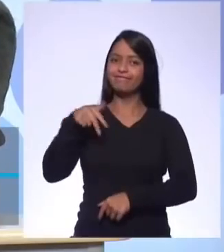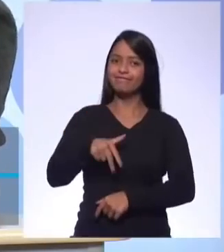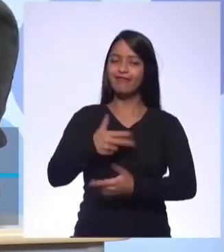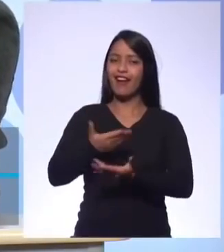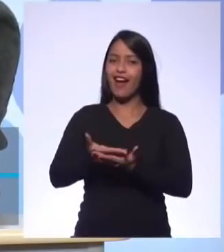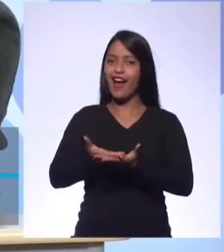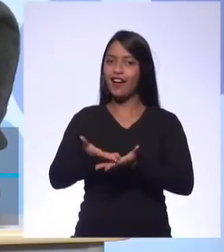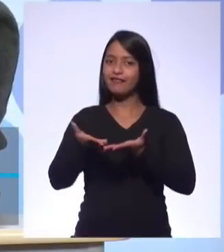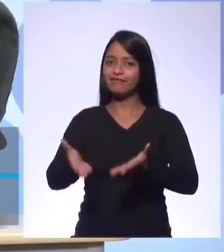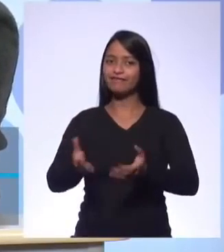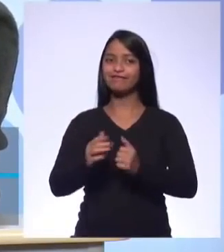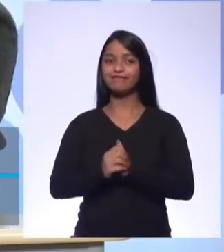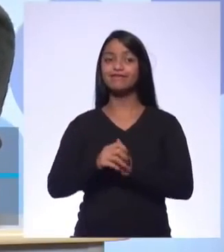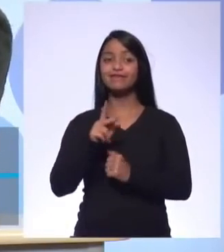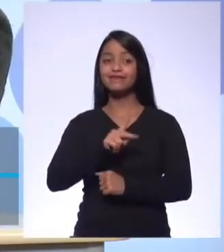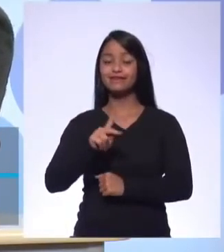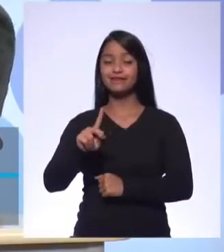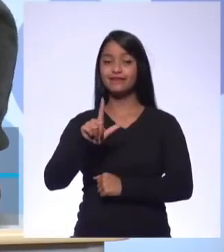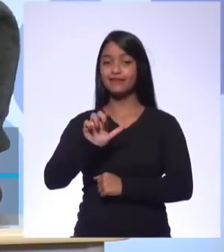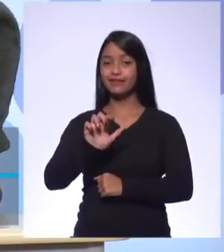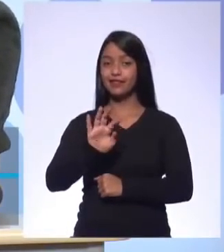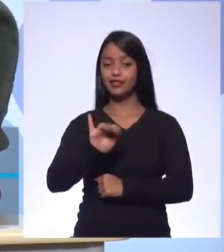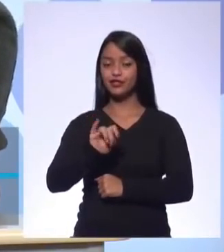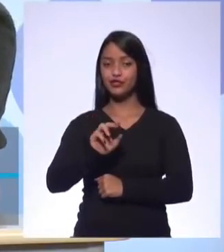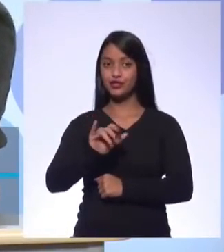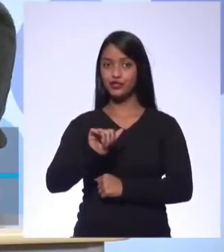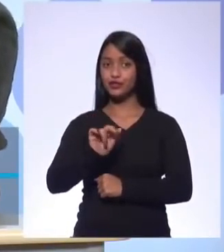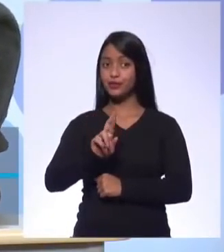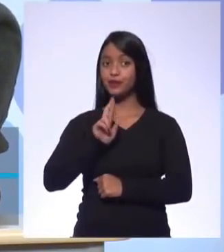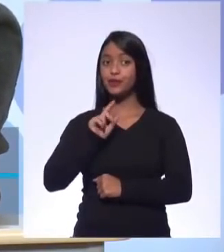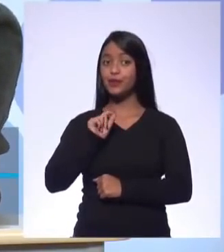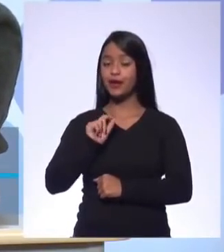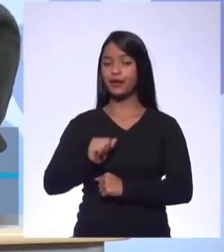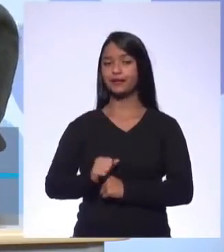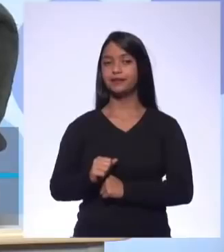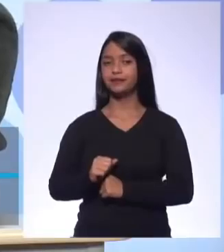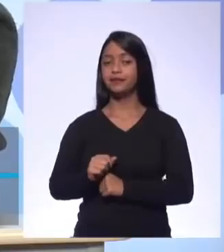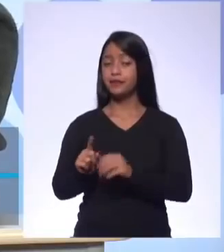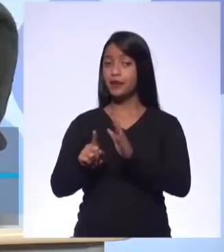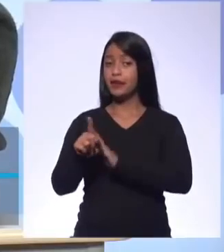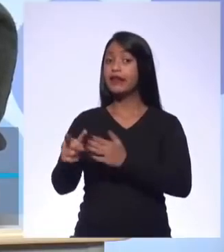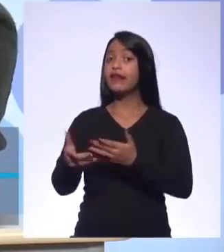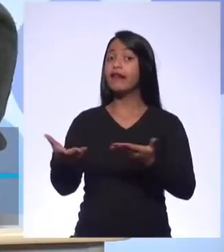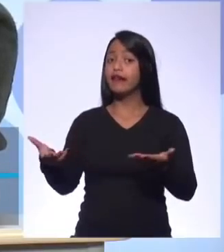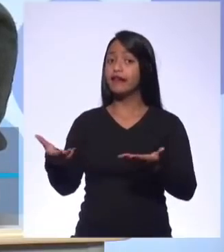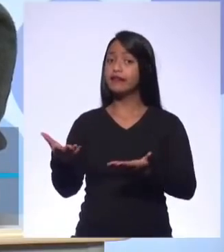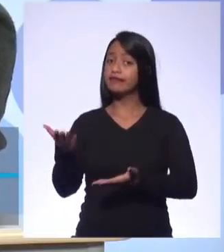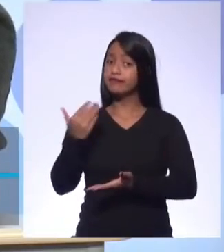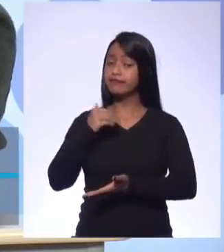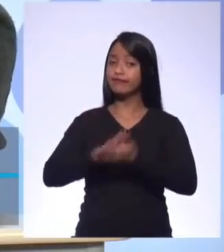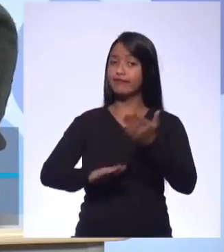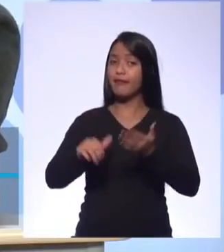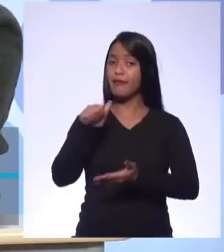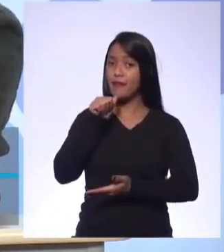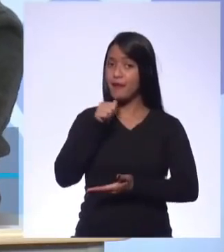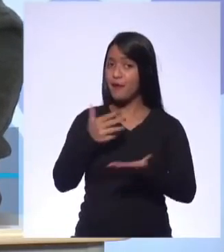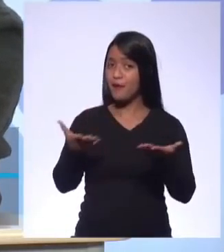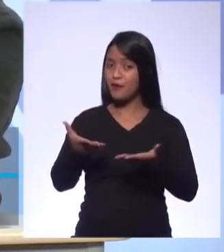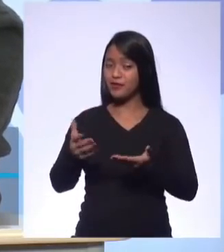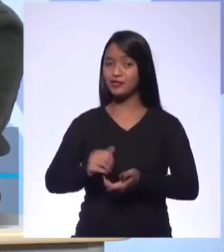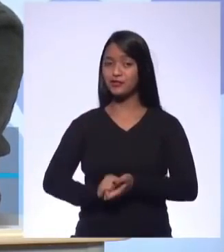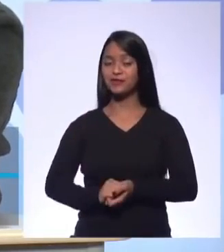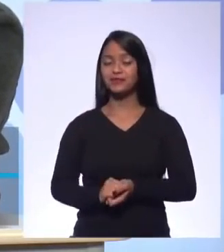aqui da professora Letícia colocando assim. E aí? Foi a pergunta, né? Bora tomar uma hoje?